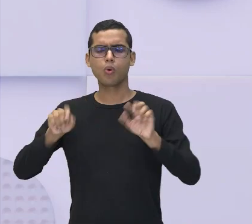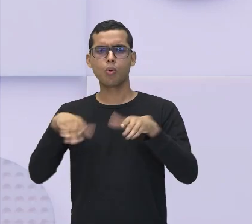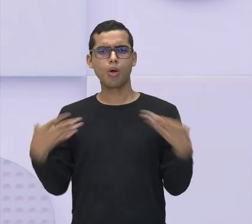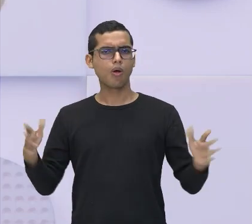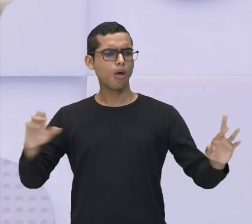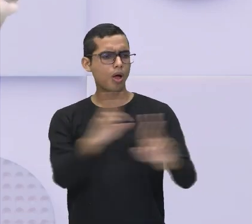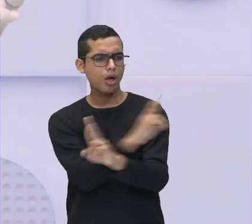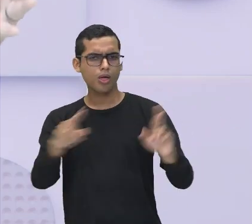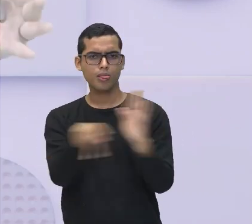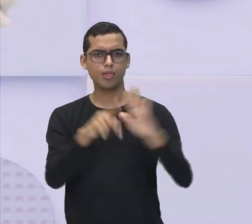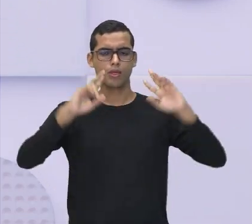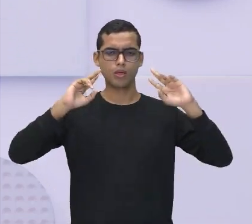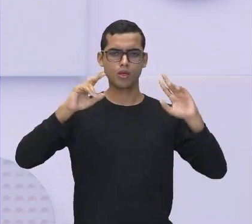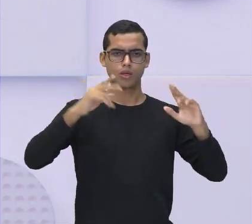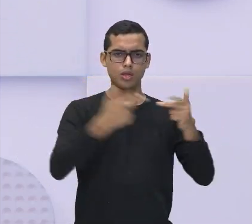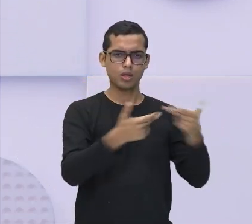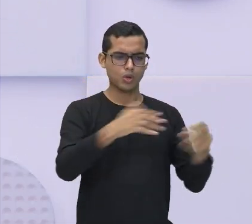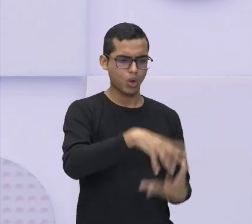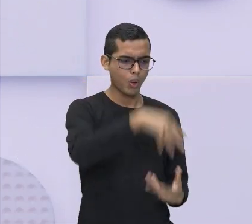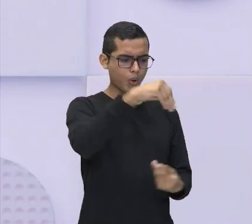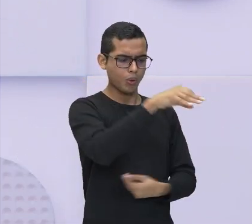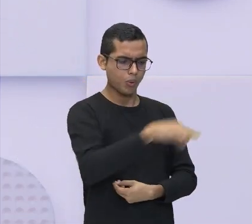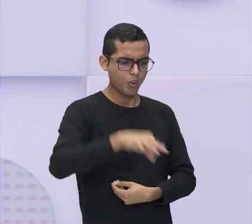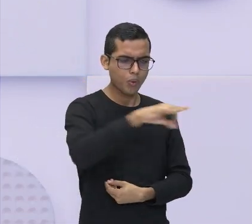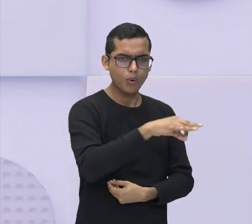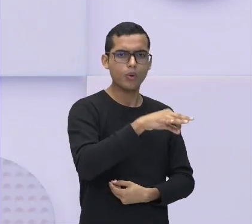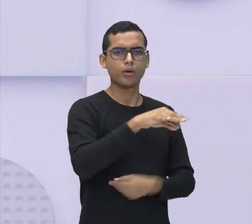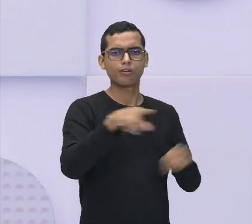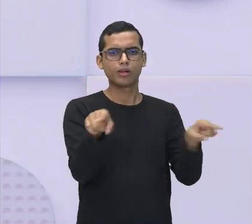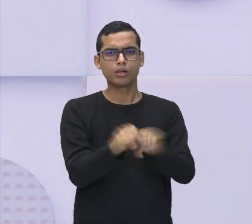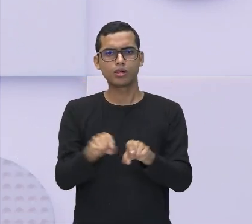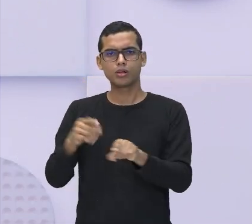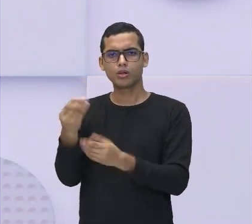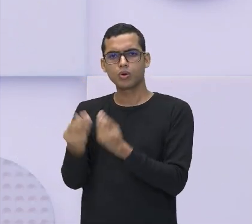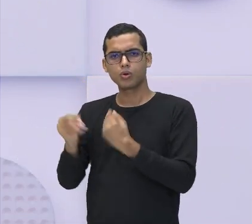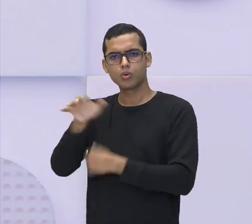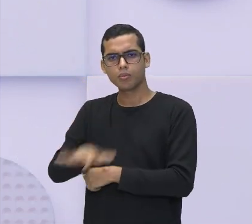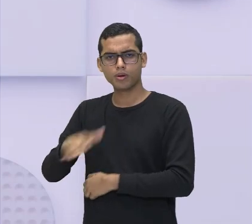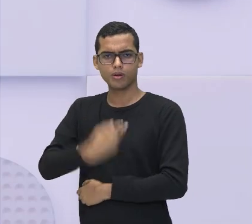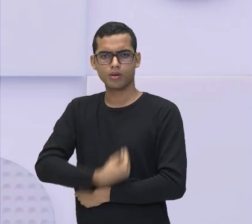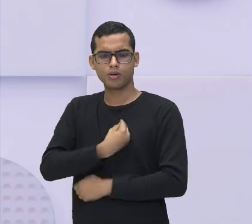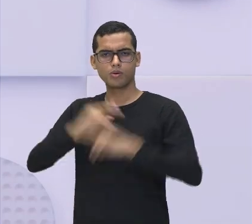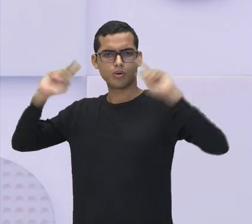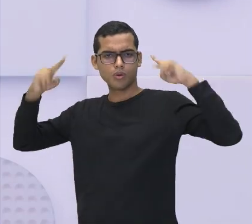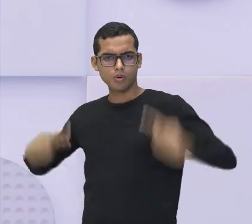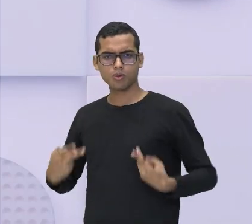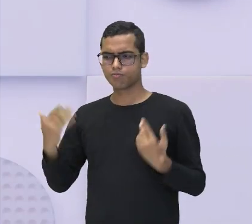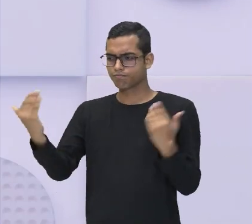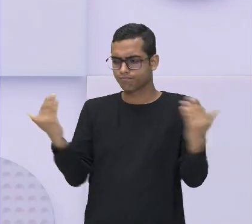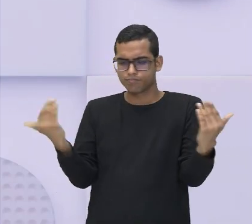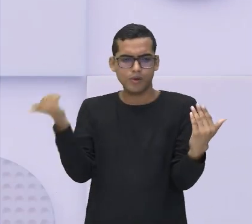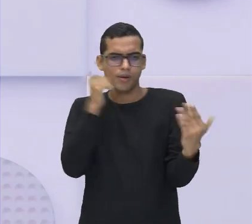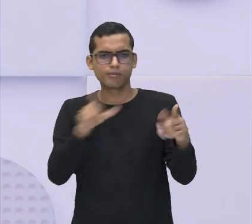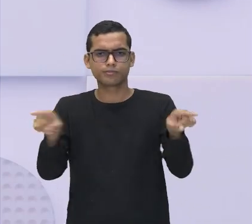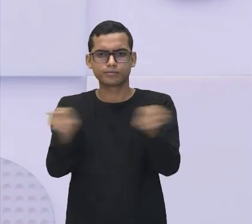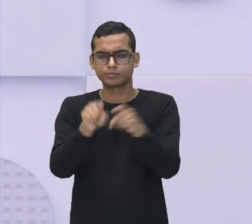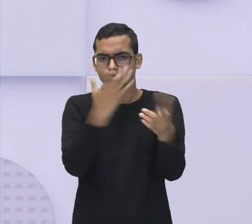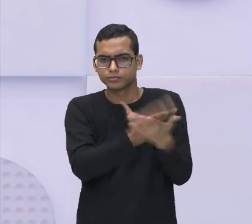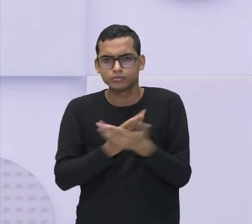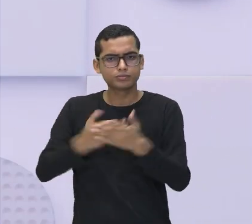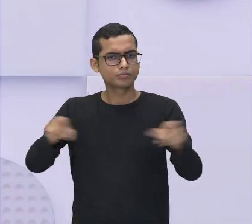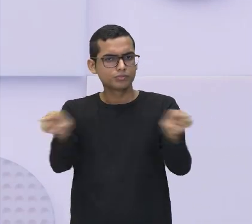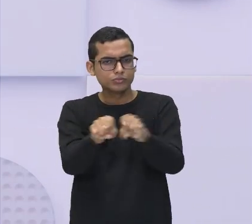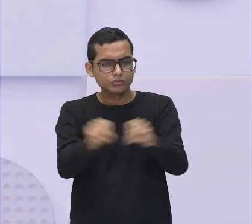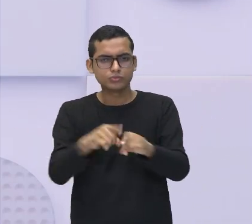relação entre os escritos sagrados e a dimensão da existência humana, o que isso tem a ver um com o outro, e vimos inclusive que os